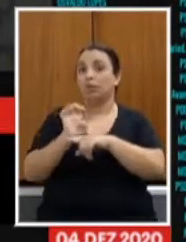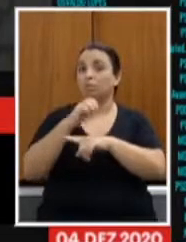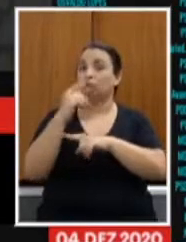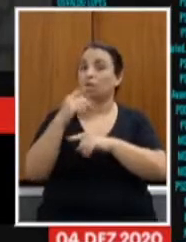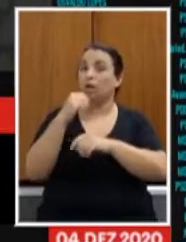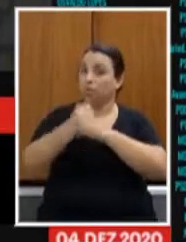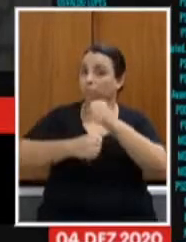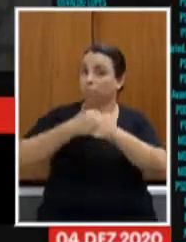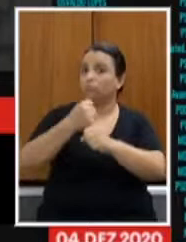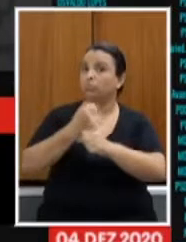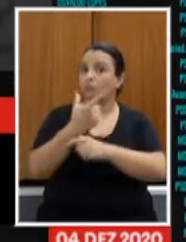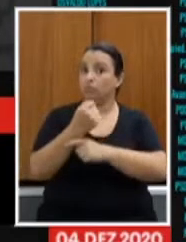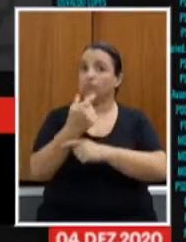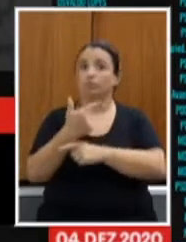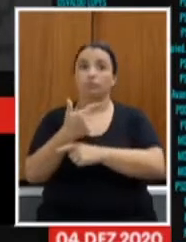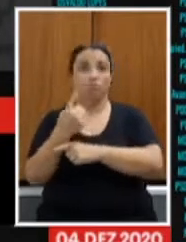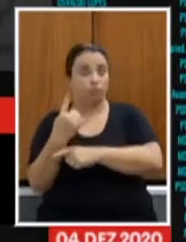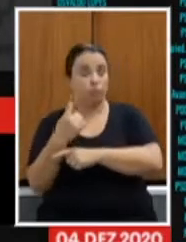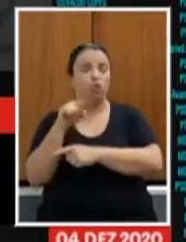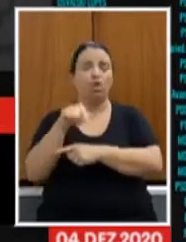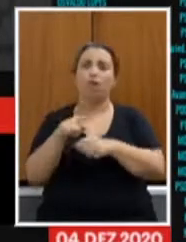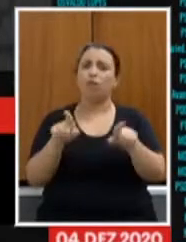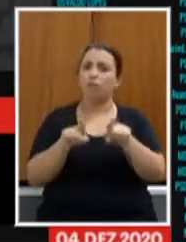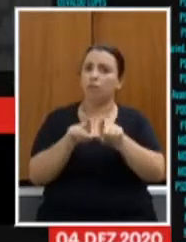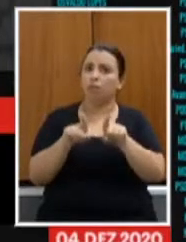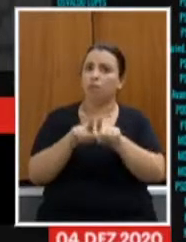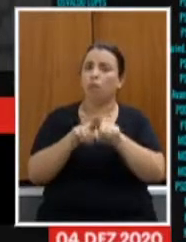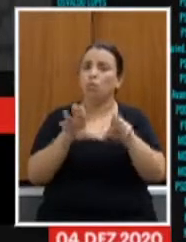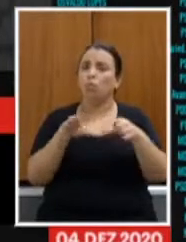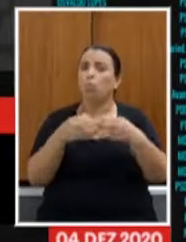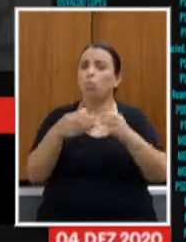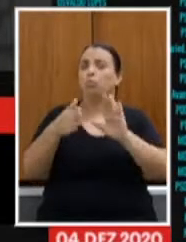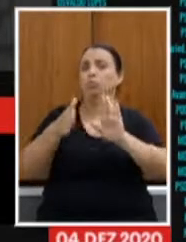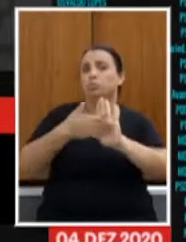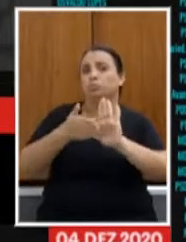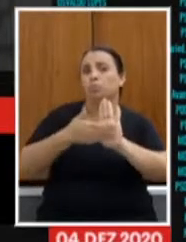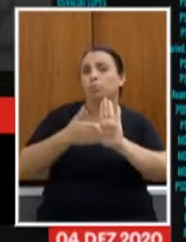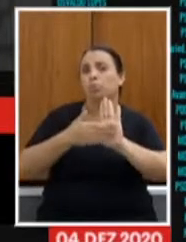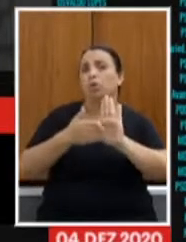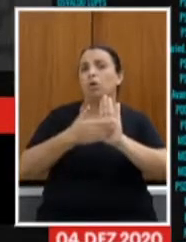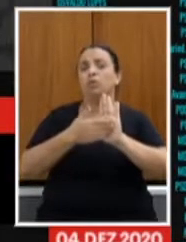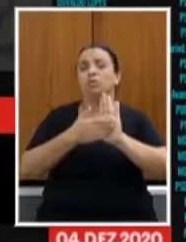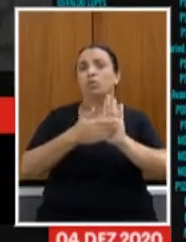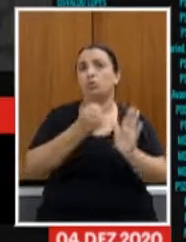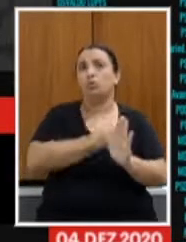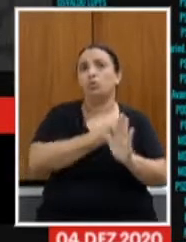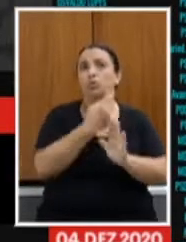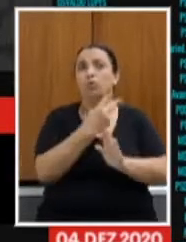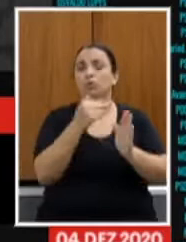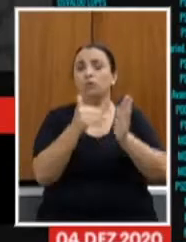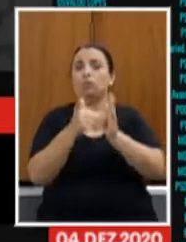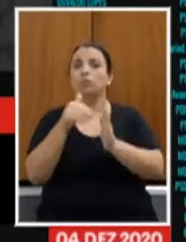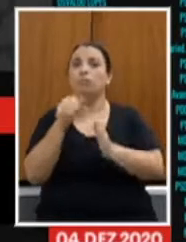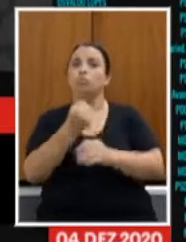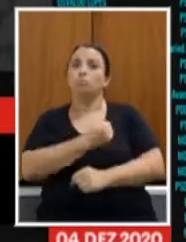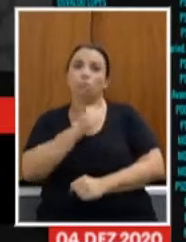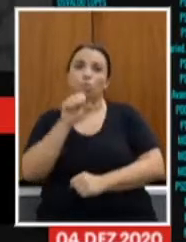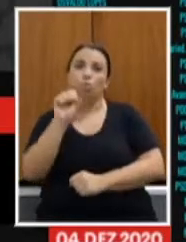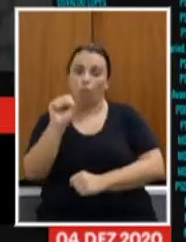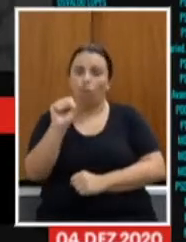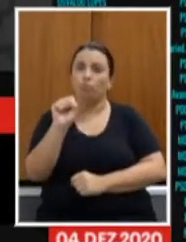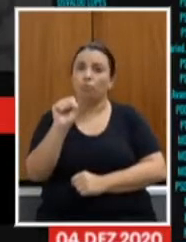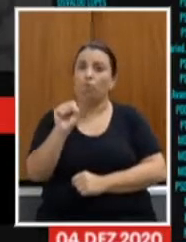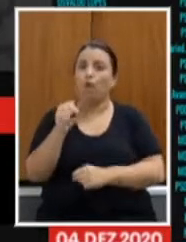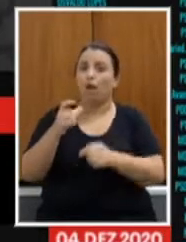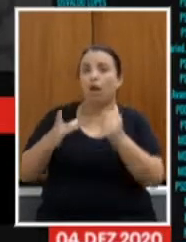Essa também, dentro daquele conjunto de propostas, né, desde o número 2 até o número 8, para garantir mais recursos para o